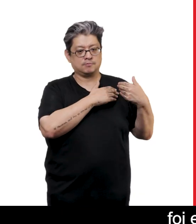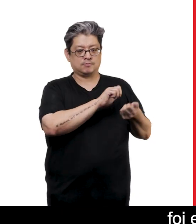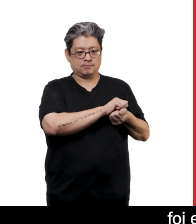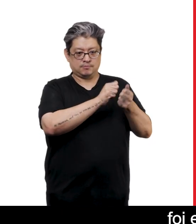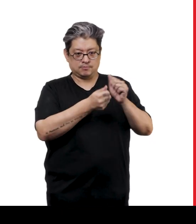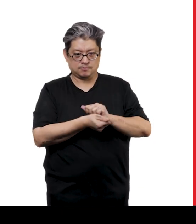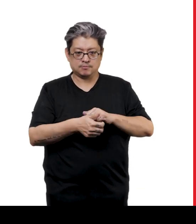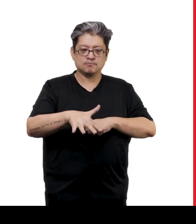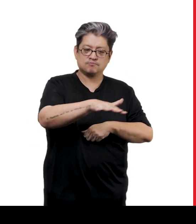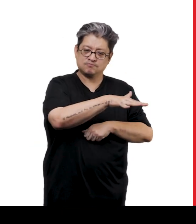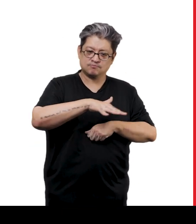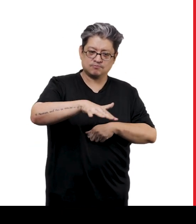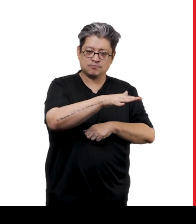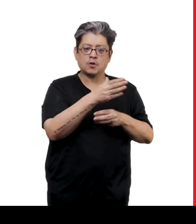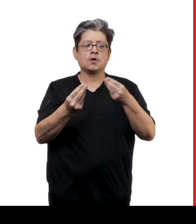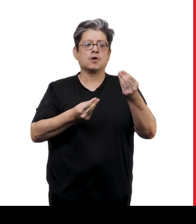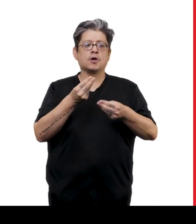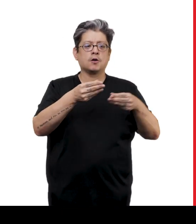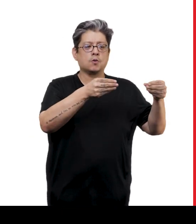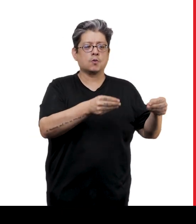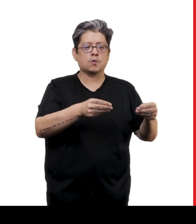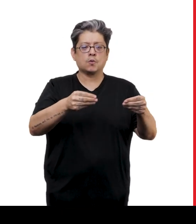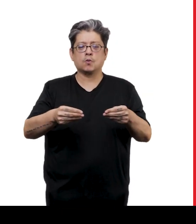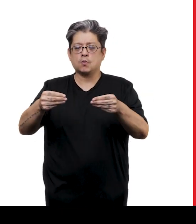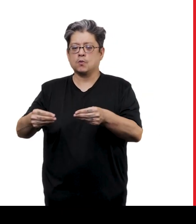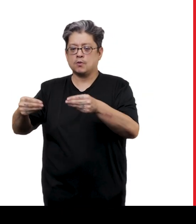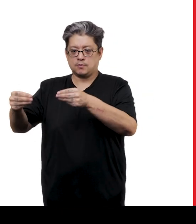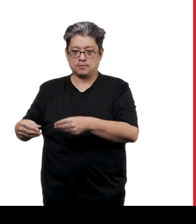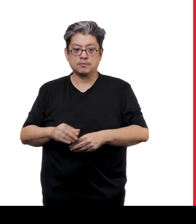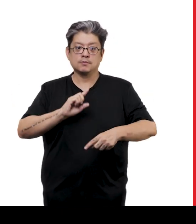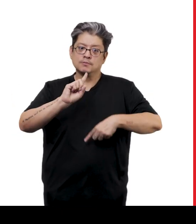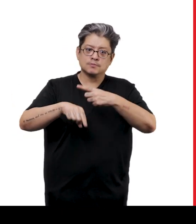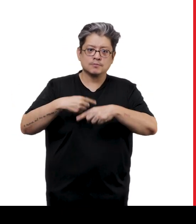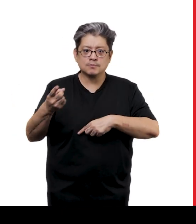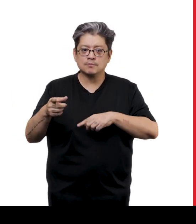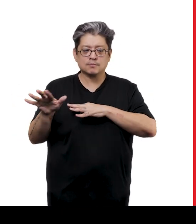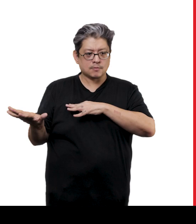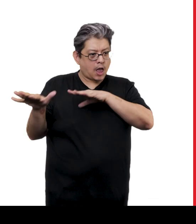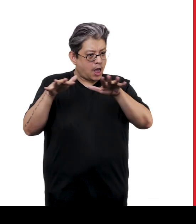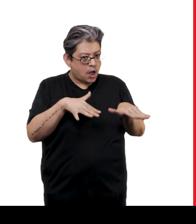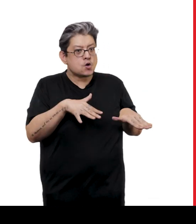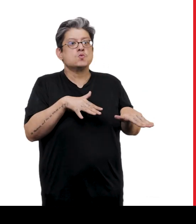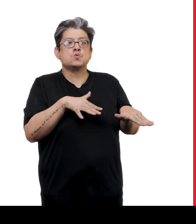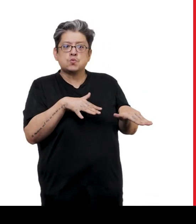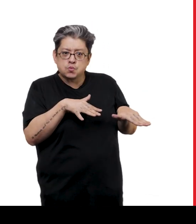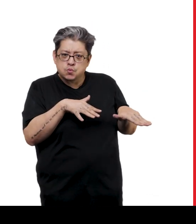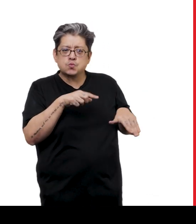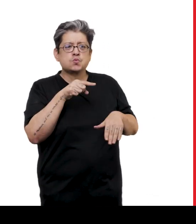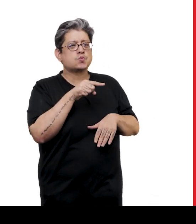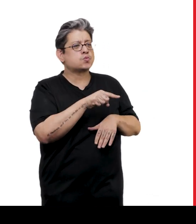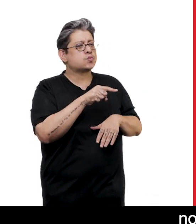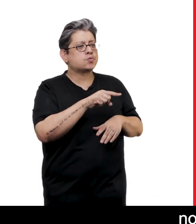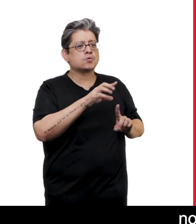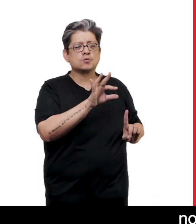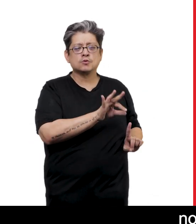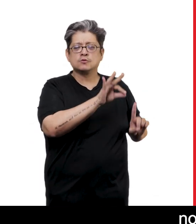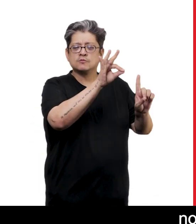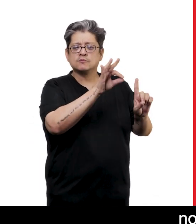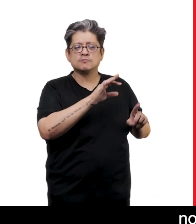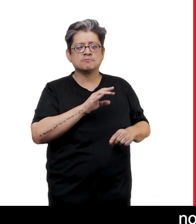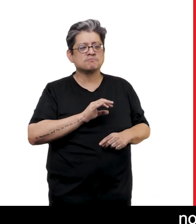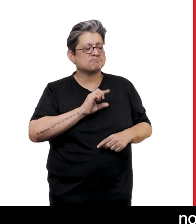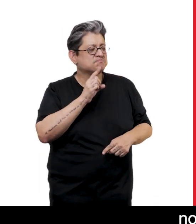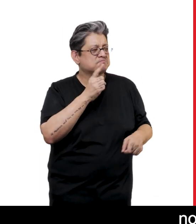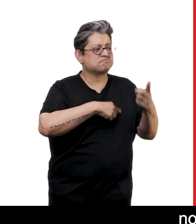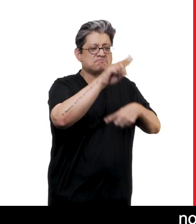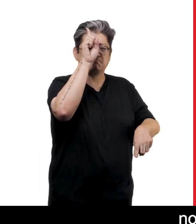as obras, recentemente sendo amplamente reconhecidas como contribuições pioneiras e inovadoras no campo da